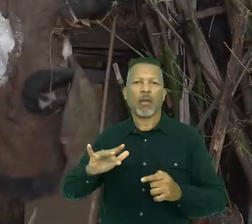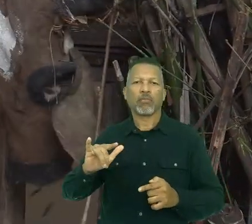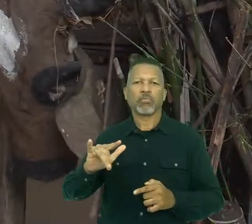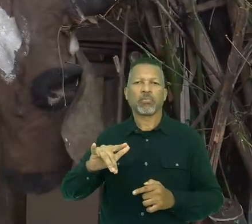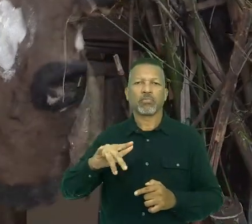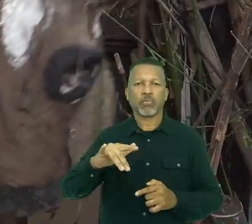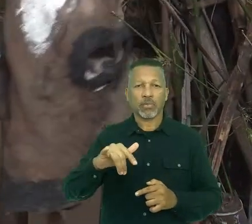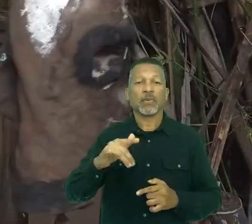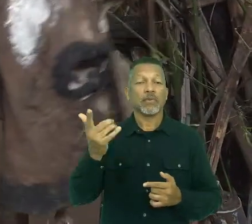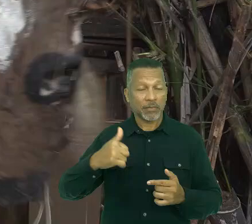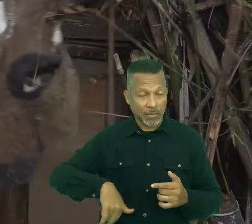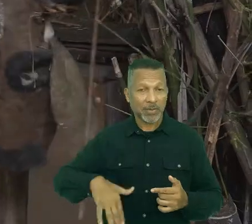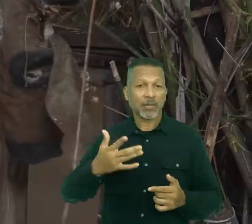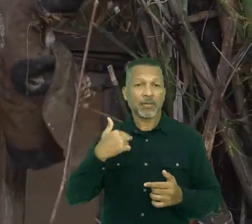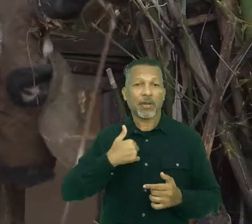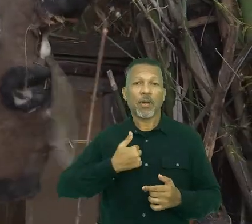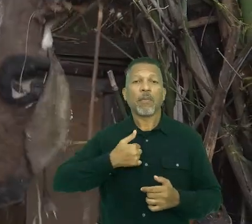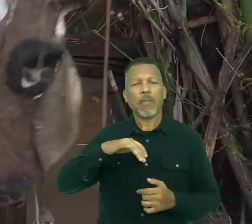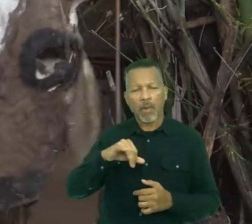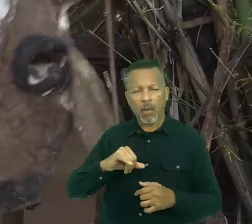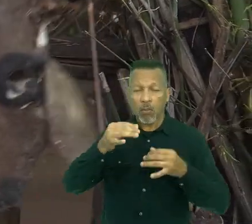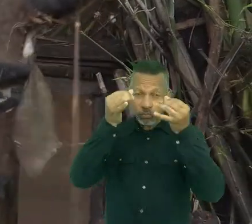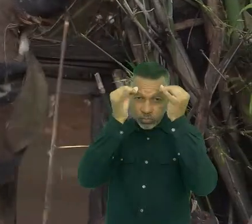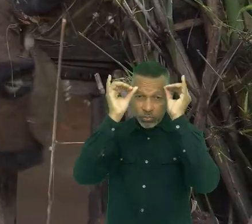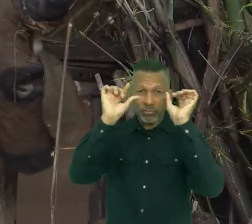em Ipatinga. Meu